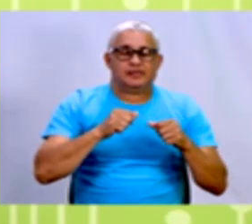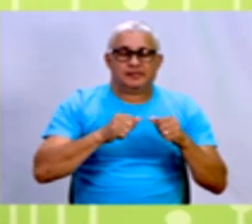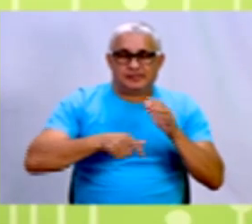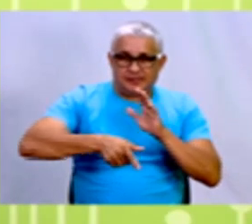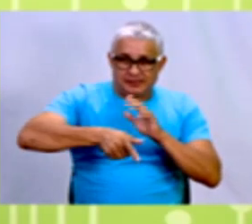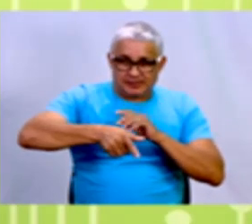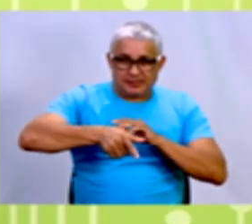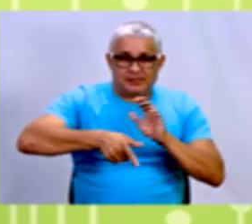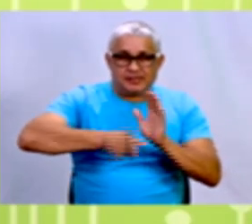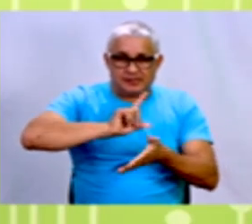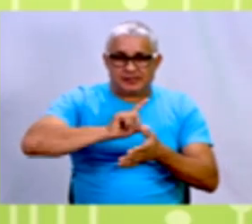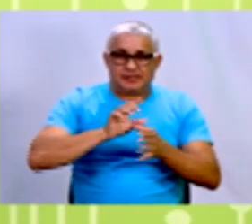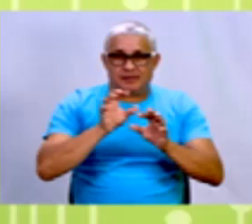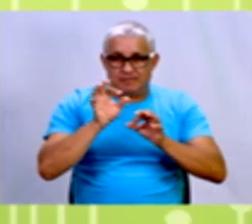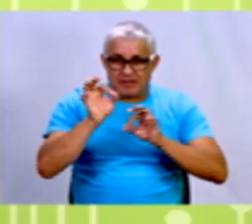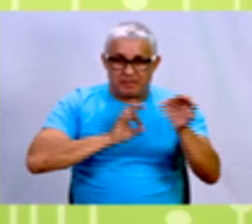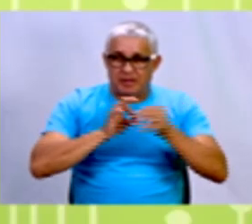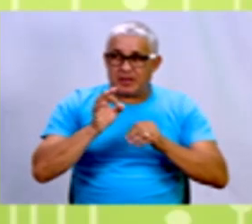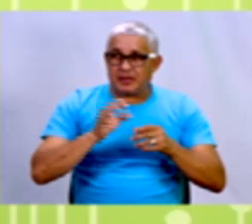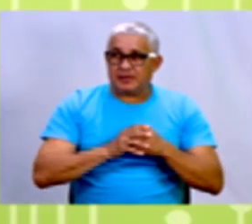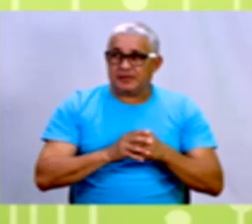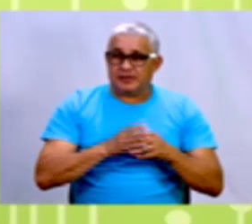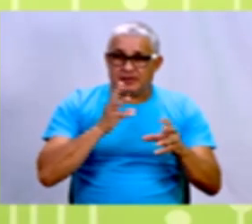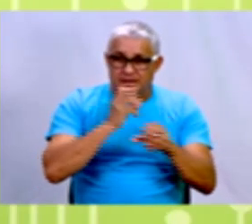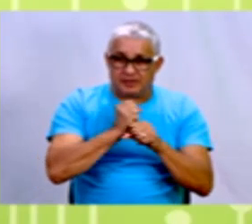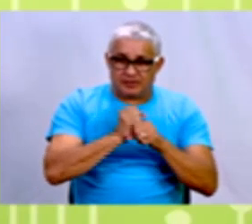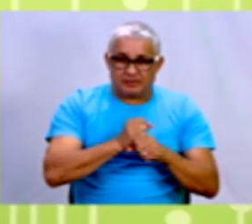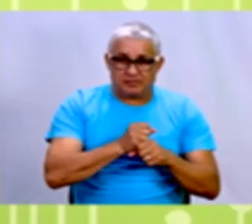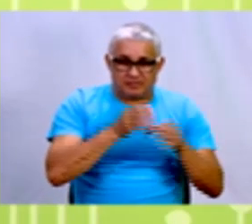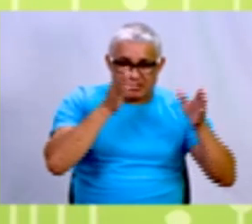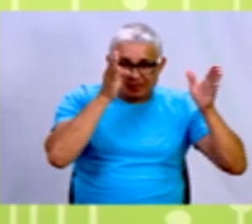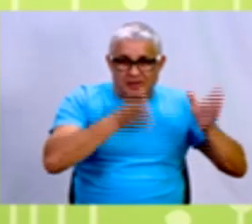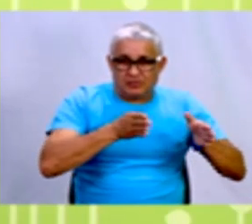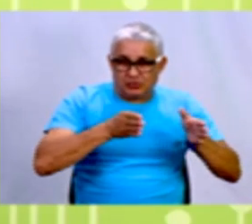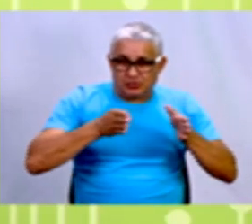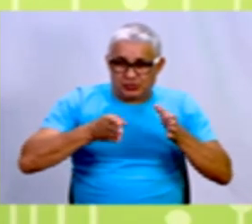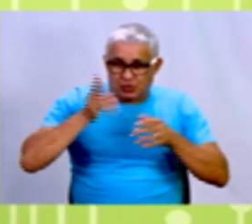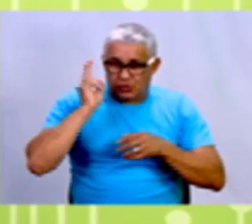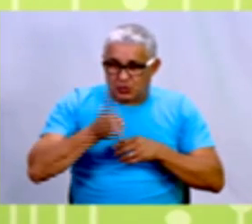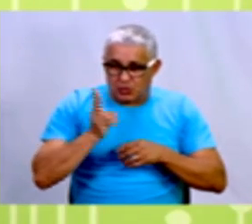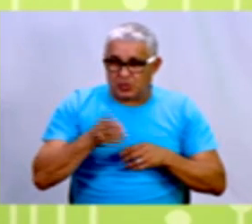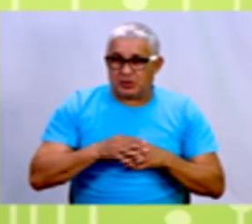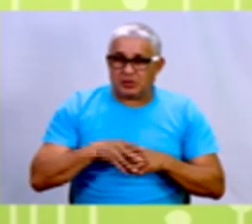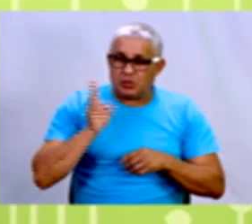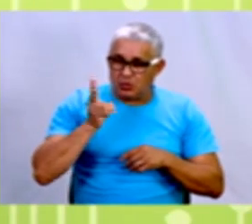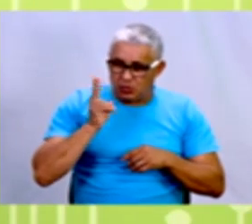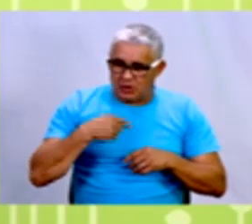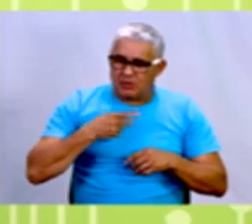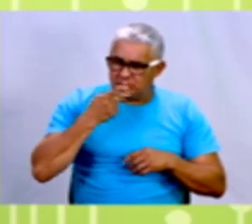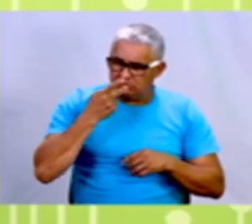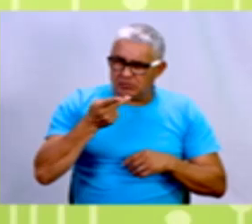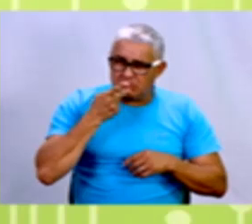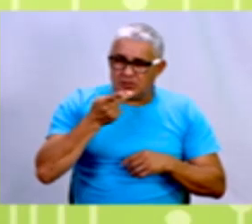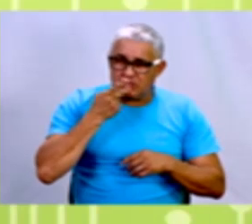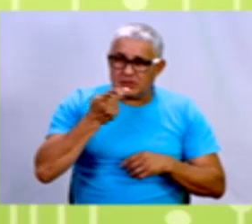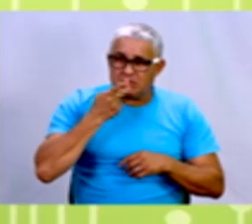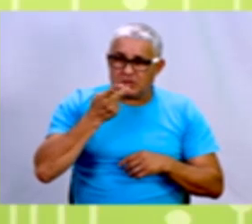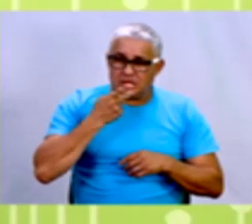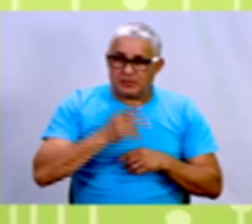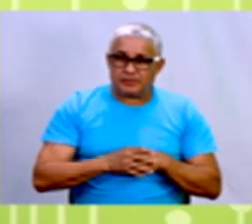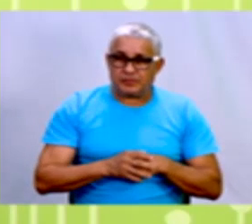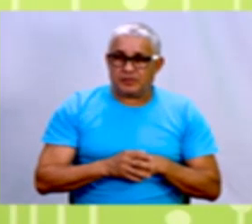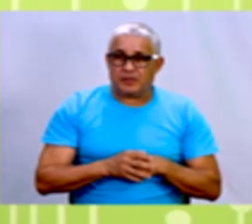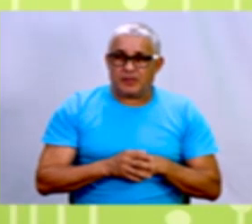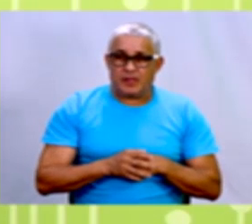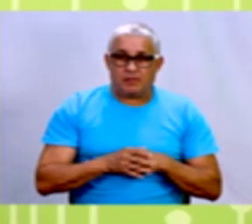da gente continuar com a fórmula. Mas como está tudo no mesmo período, eu venho batendo sempre nessa tecla para vocês não deixar